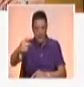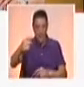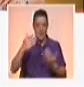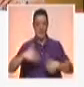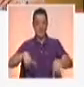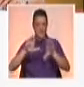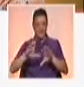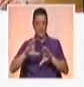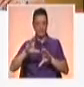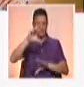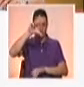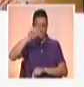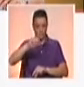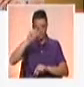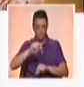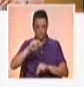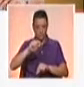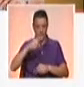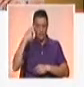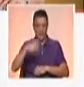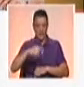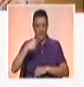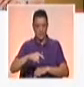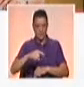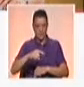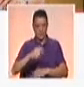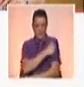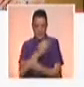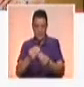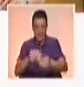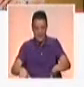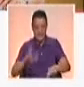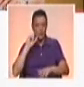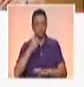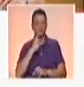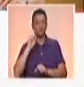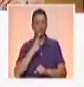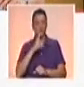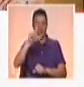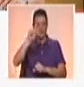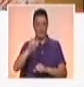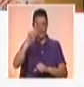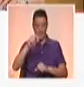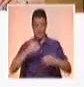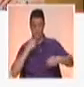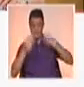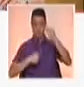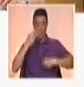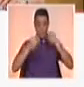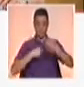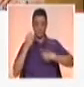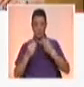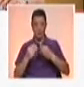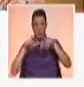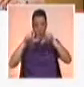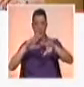aí também, em relação às crianças surdas, também deve ser uma preocupação sua, não é? Perceber como é